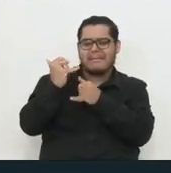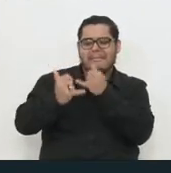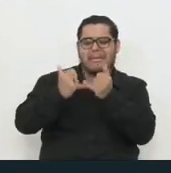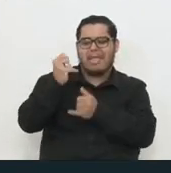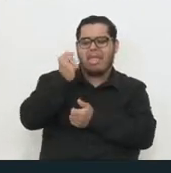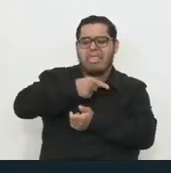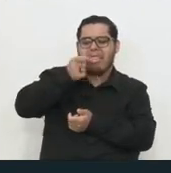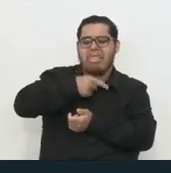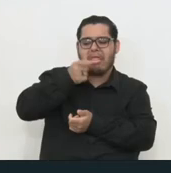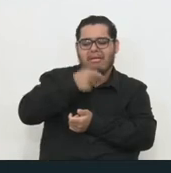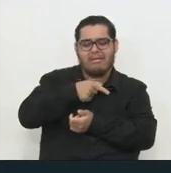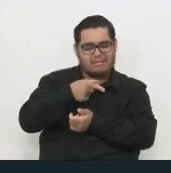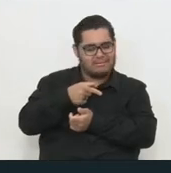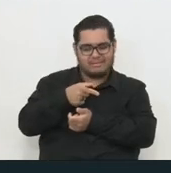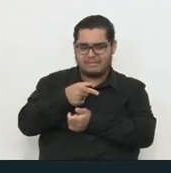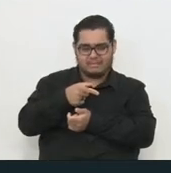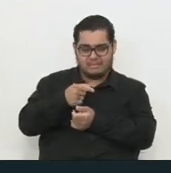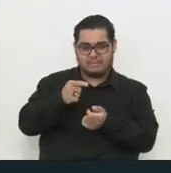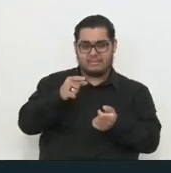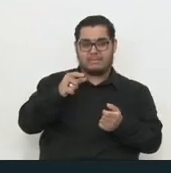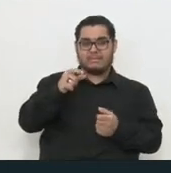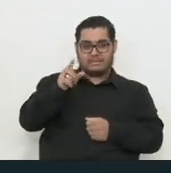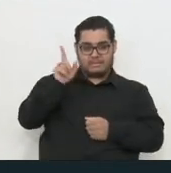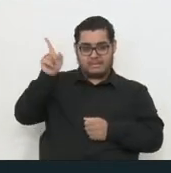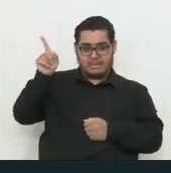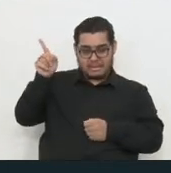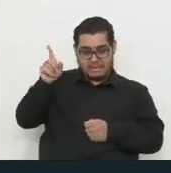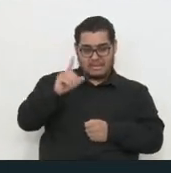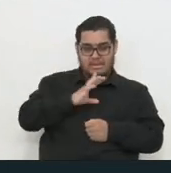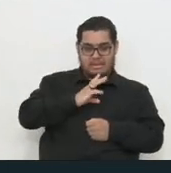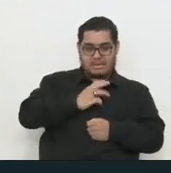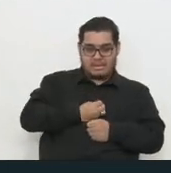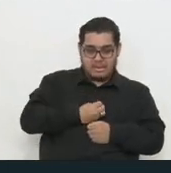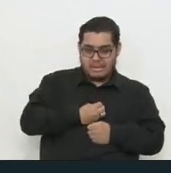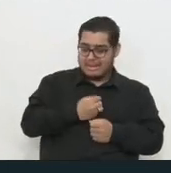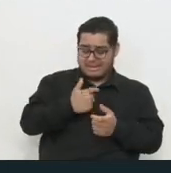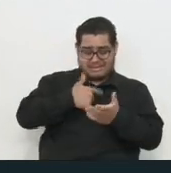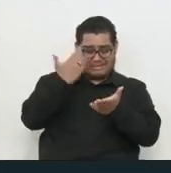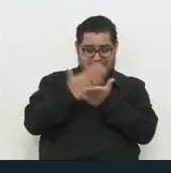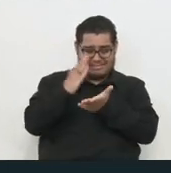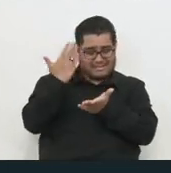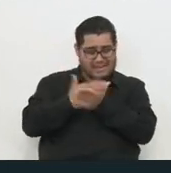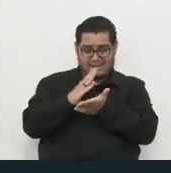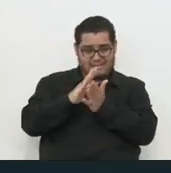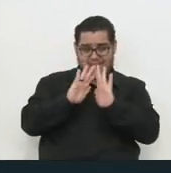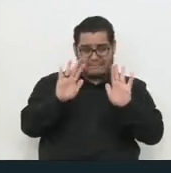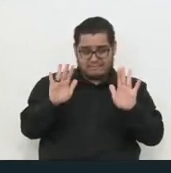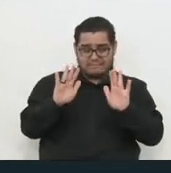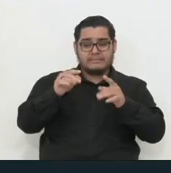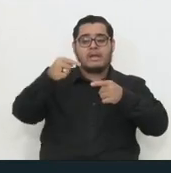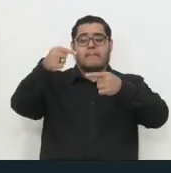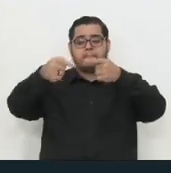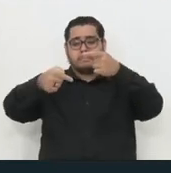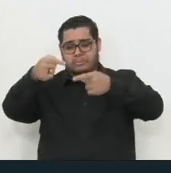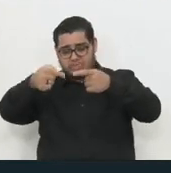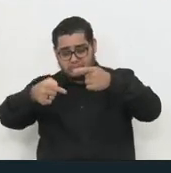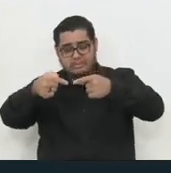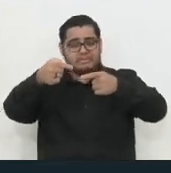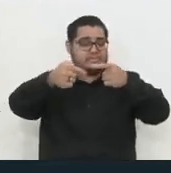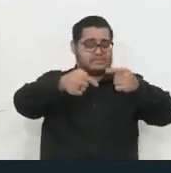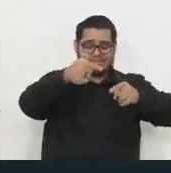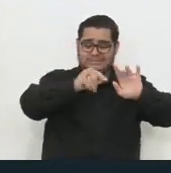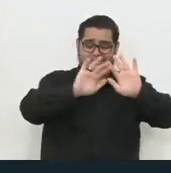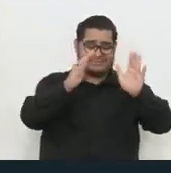se ele é Trans eu não tenho nada a ver com isso eu não tô de política é política eu não tô discutindo